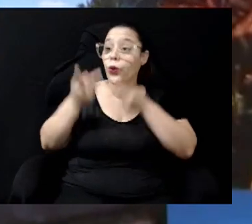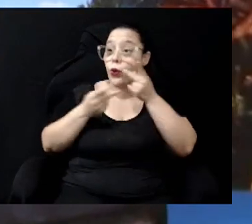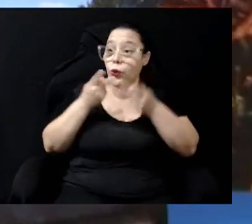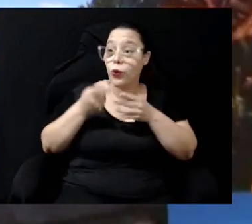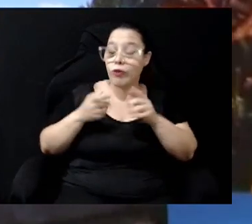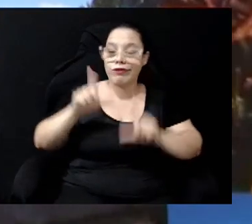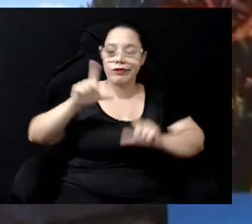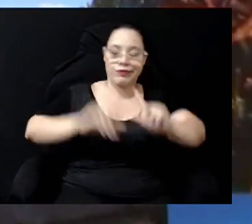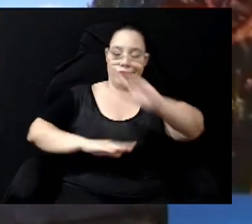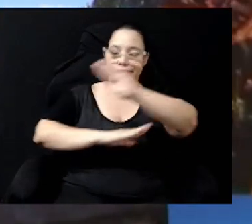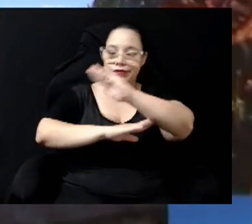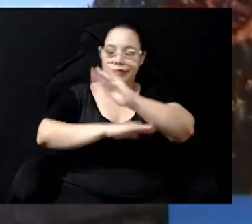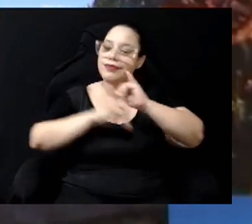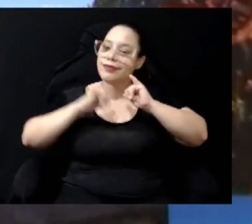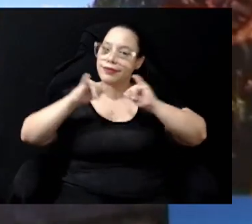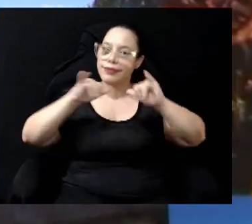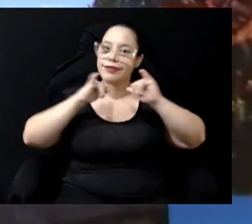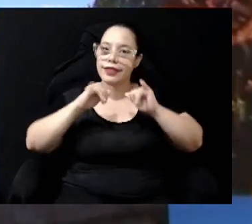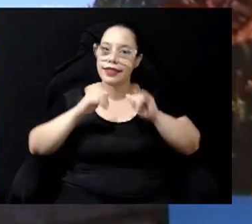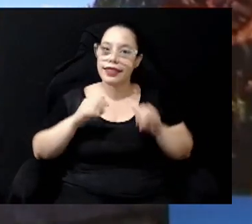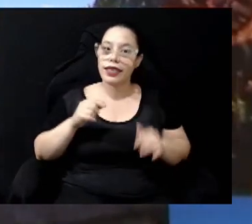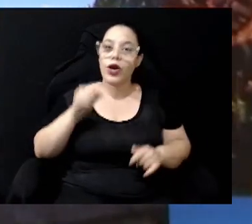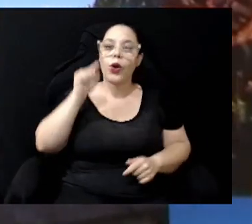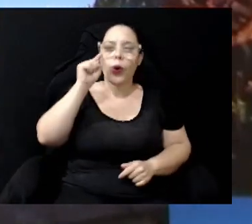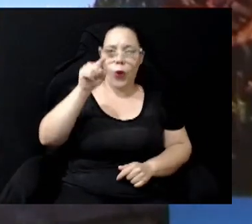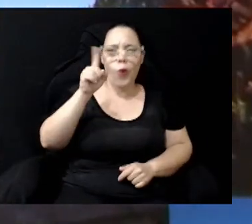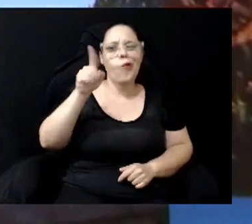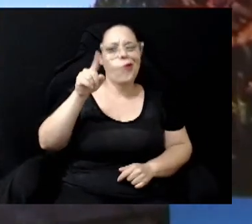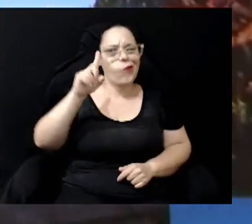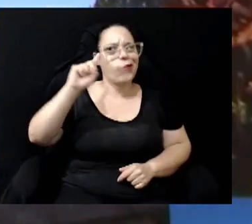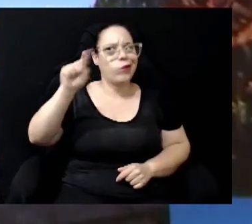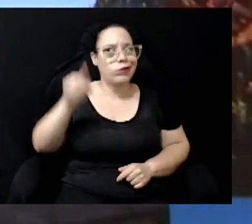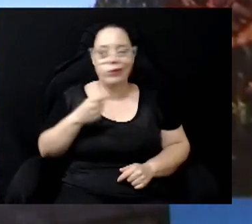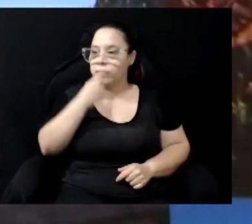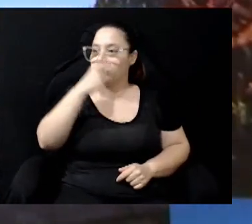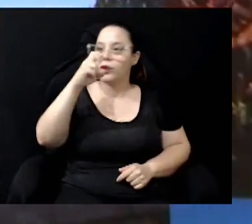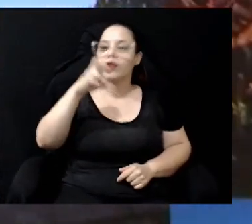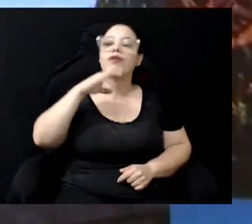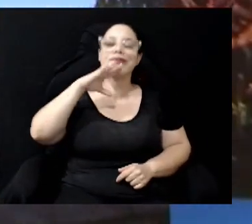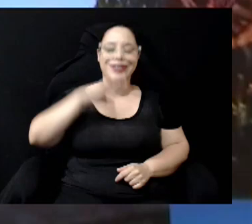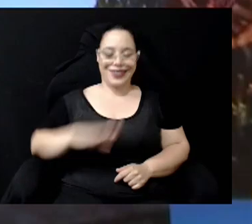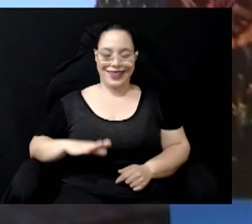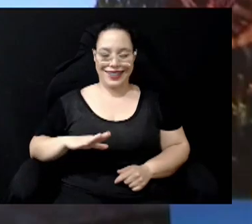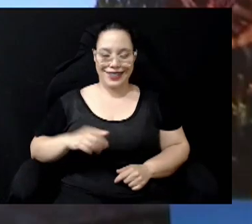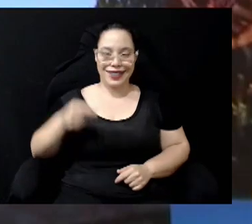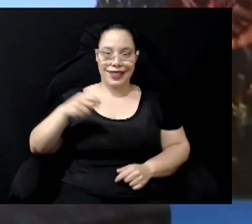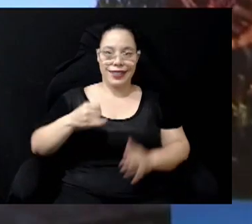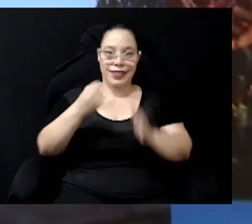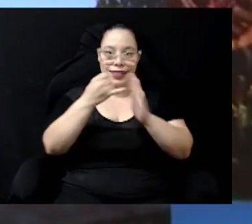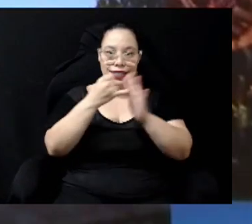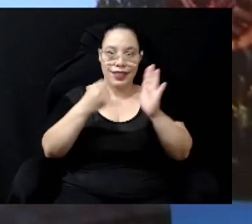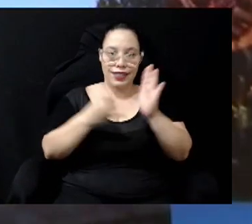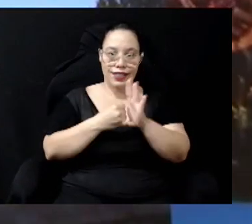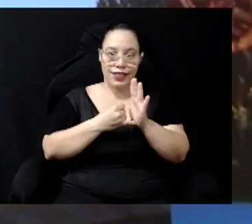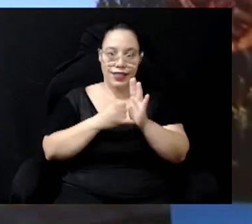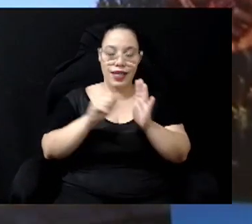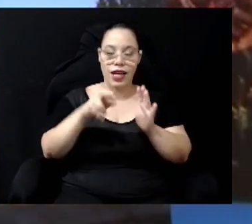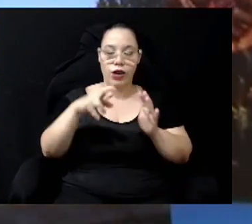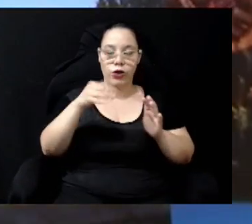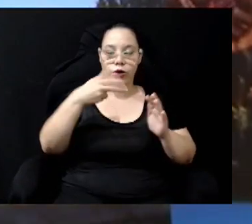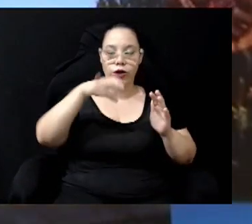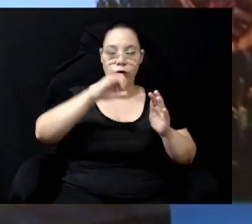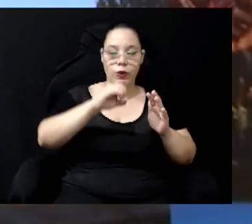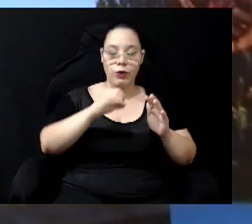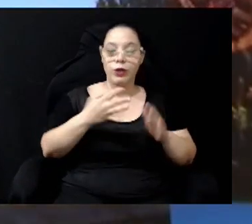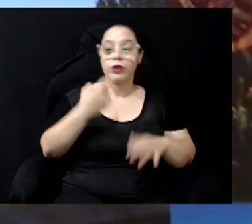Notícia. Bom, isso mesmo, então, Mirna, amanhã até às 5 horas da tarde, aqui no Instituto Agronômico de Campinas,